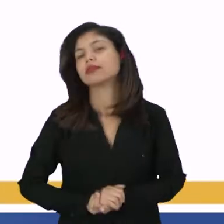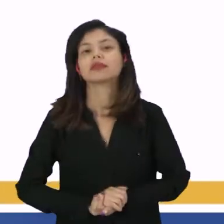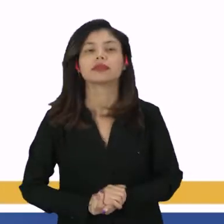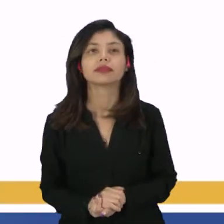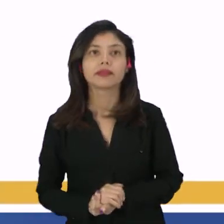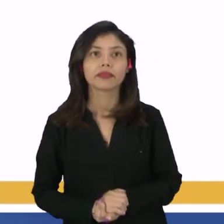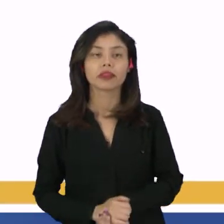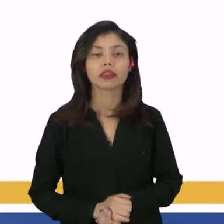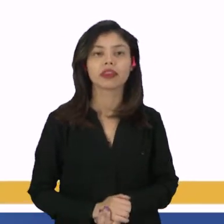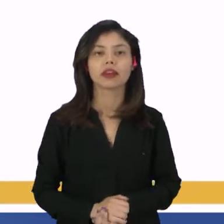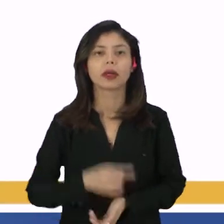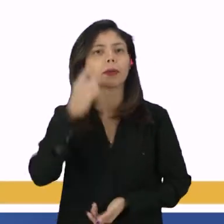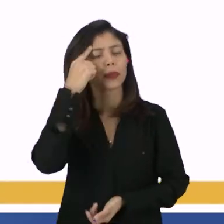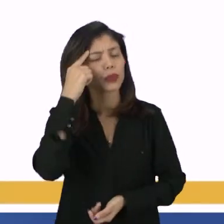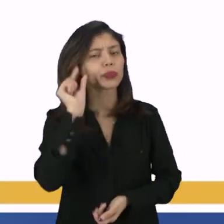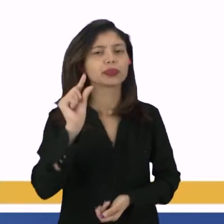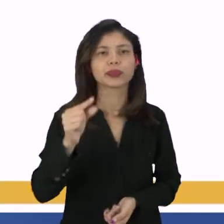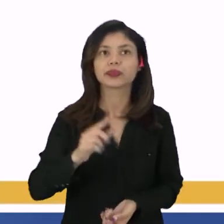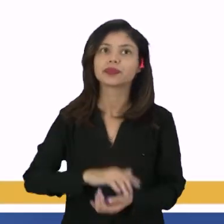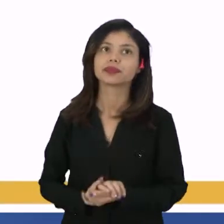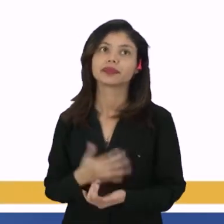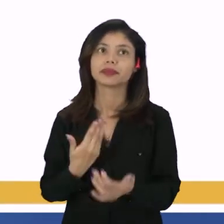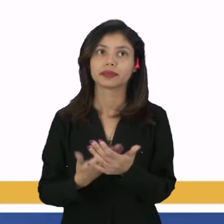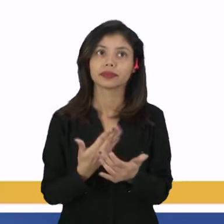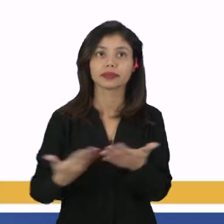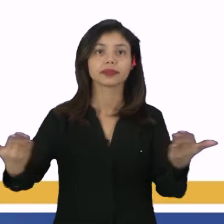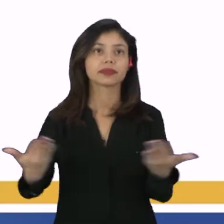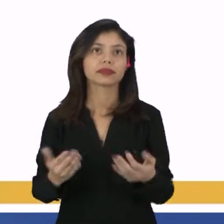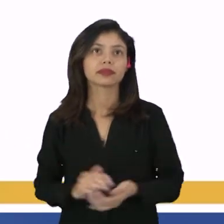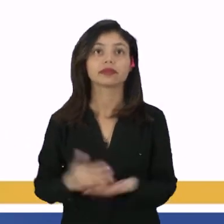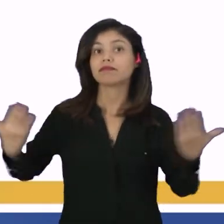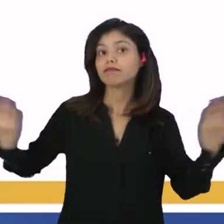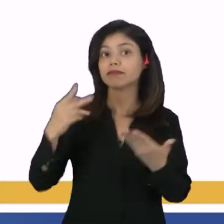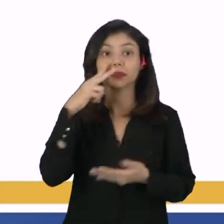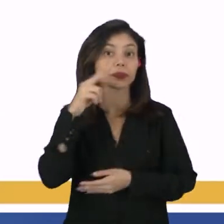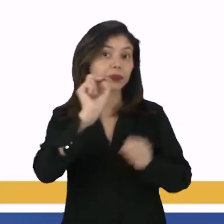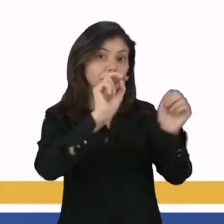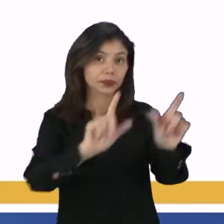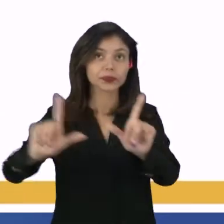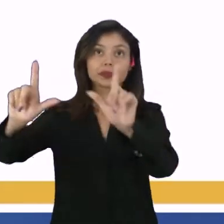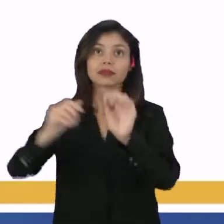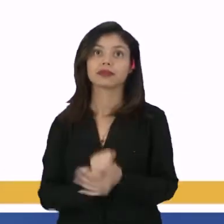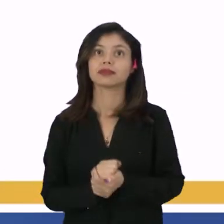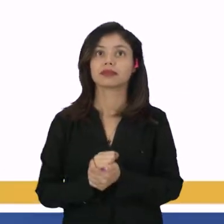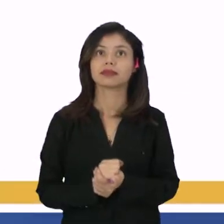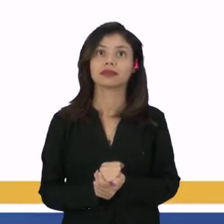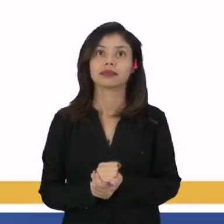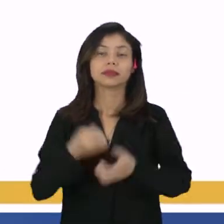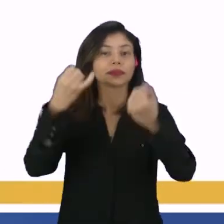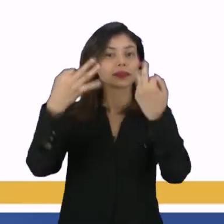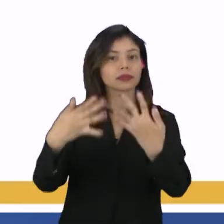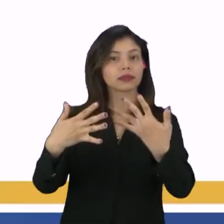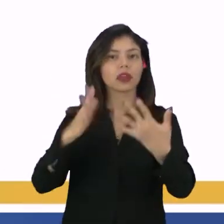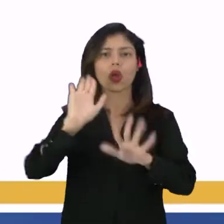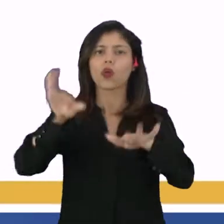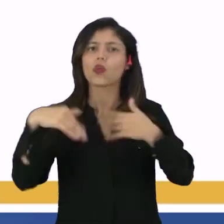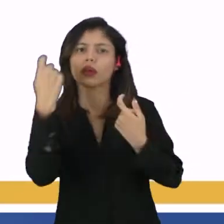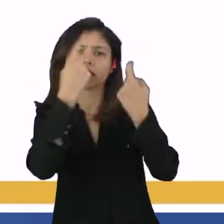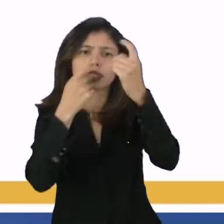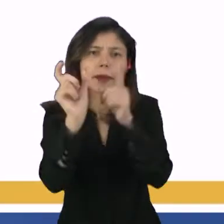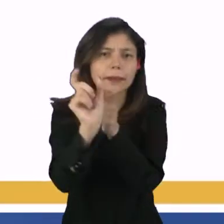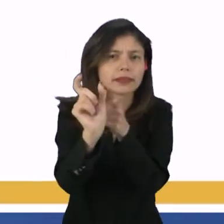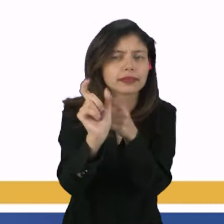reflexão que a gente vai fazer um pouquinho. Vamos lá então para a aula. Agora observe as definições a seguir e diga a qual